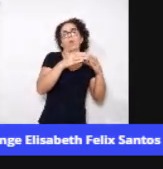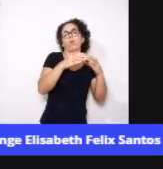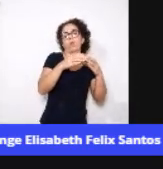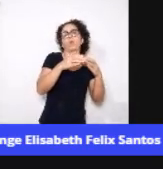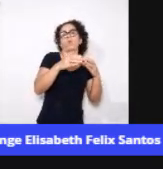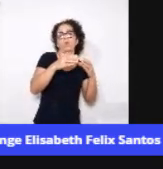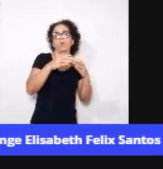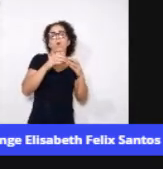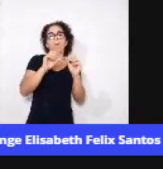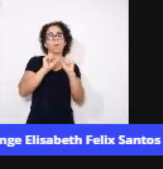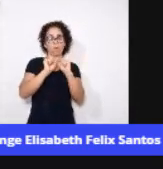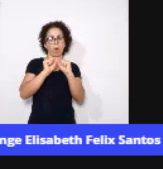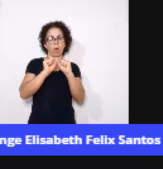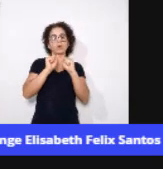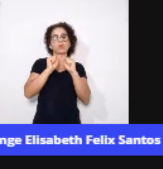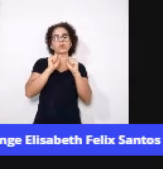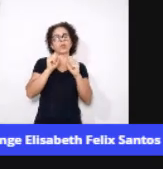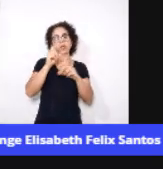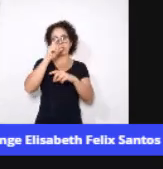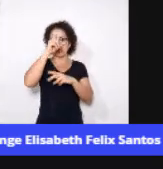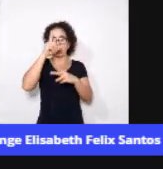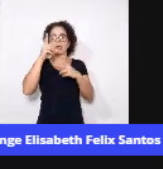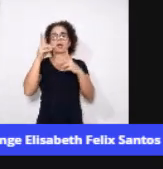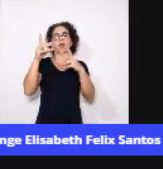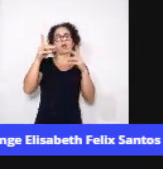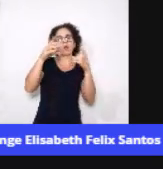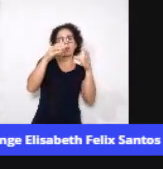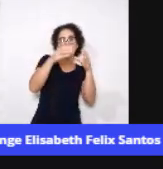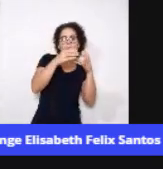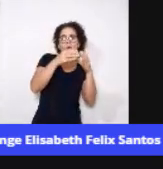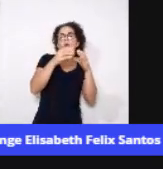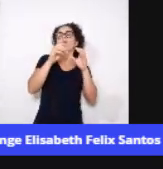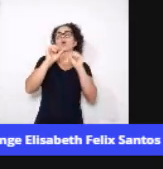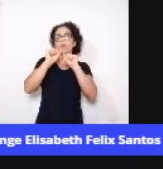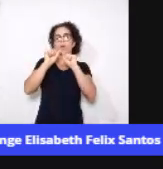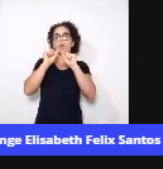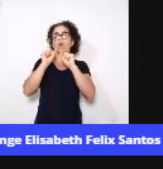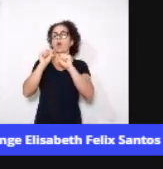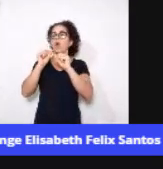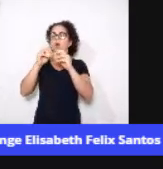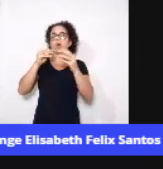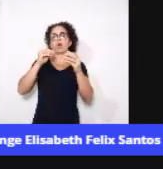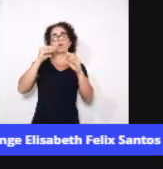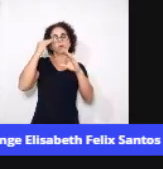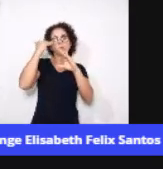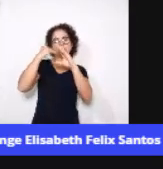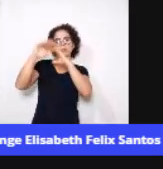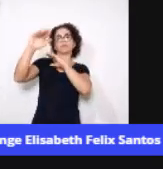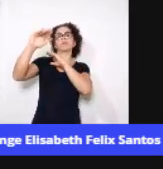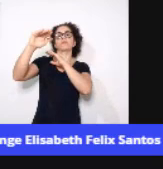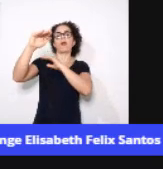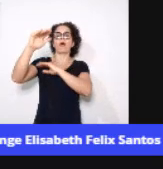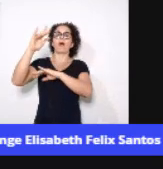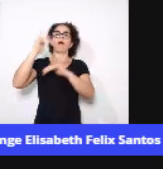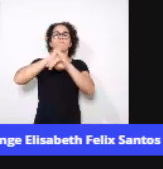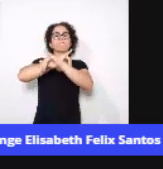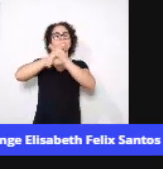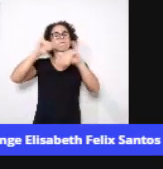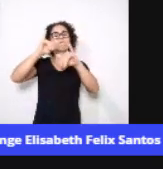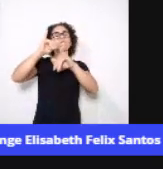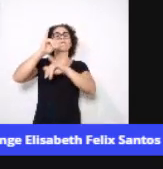e postar avisos para os alunos, no caso do professor. E no caso do aluno,